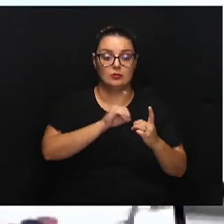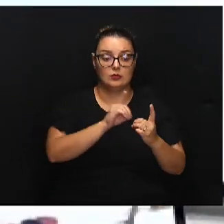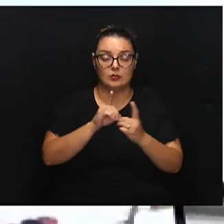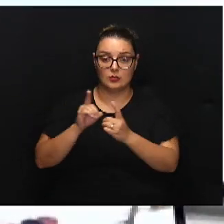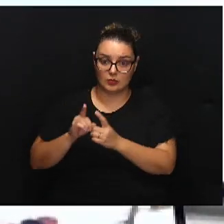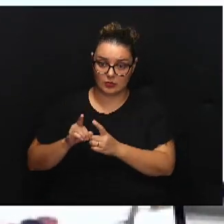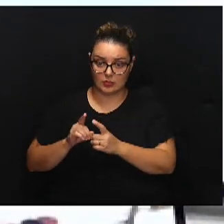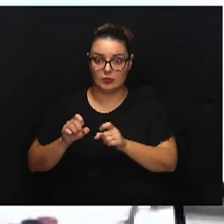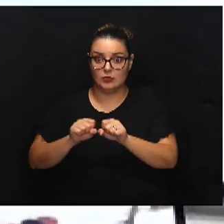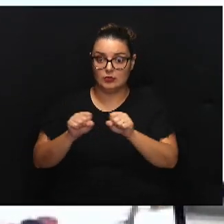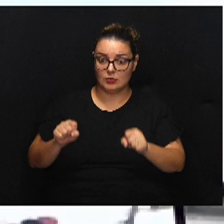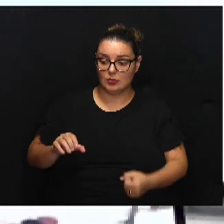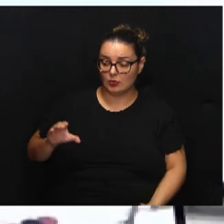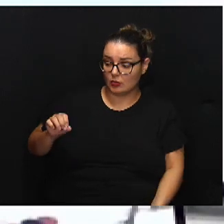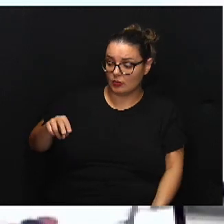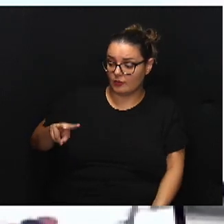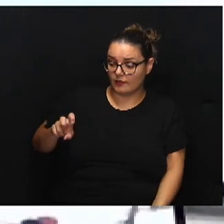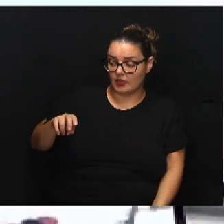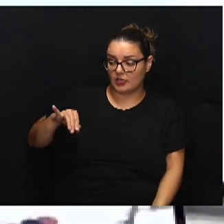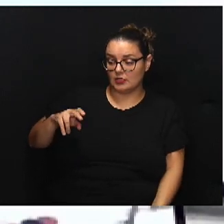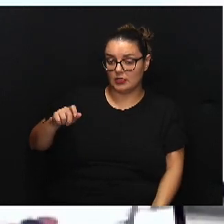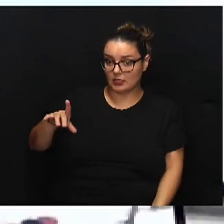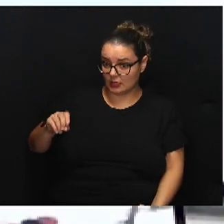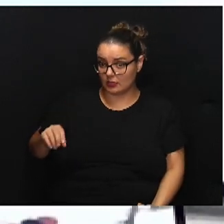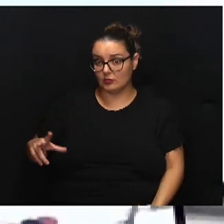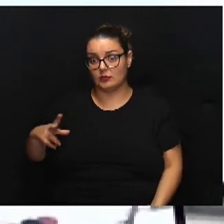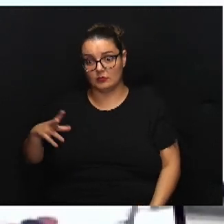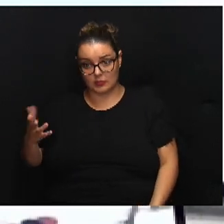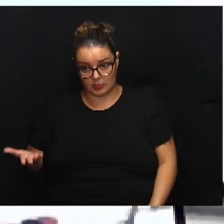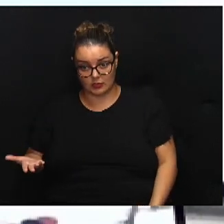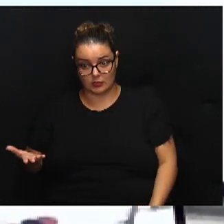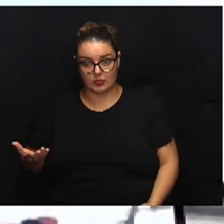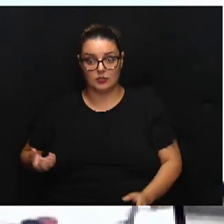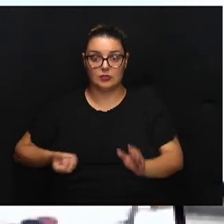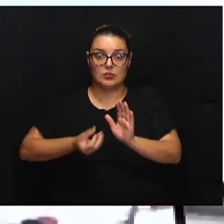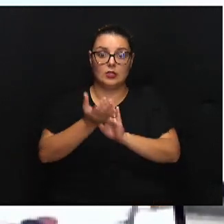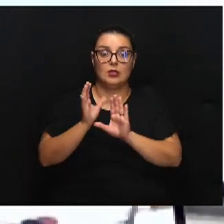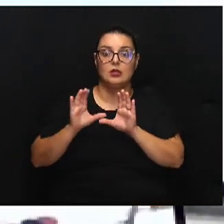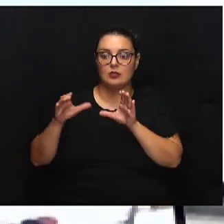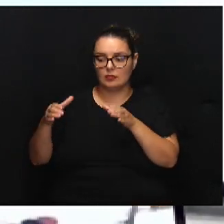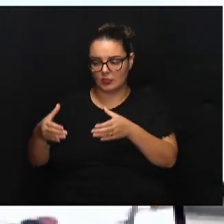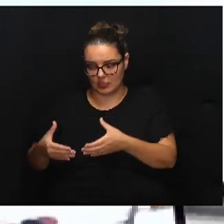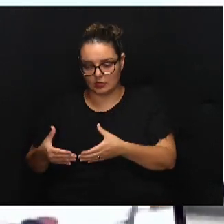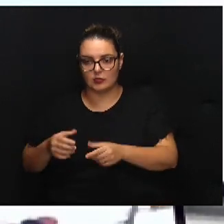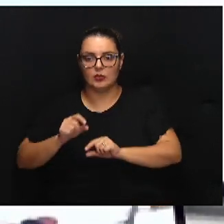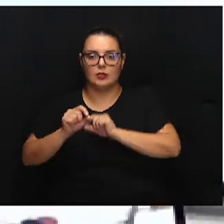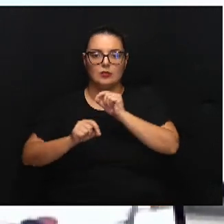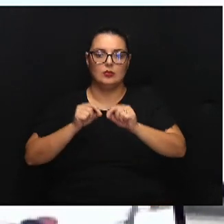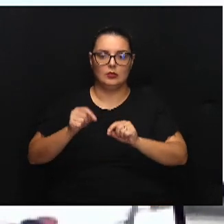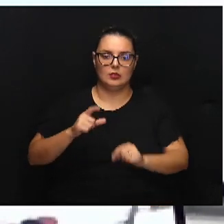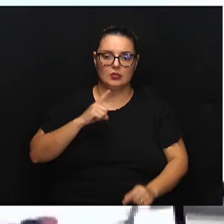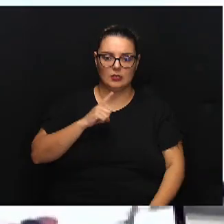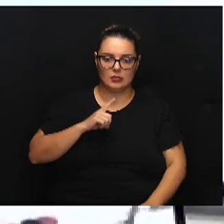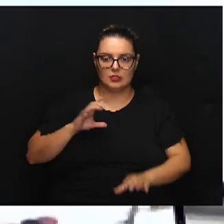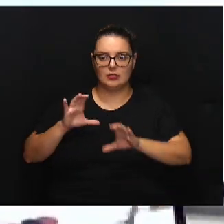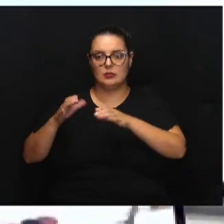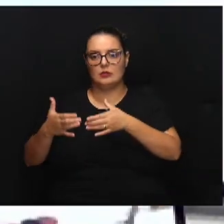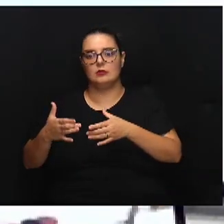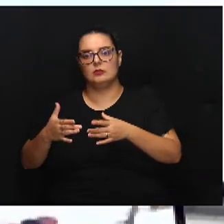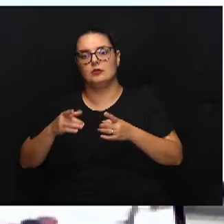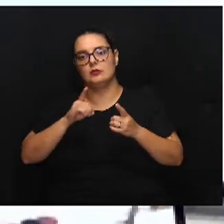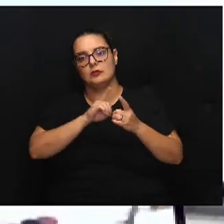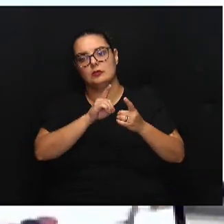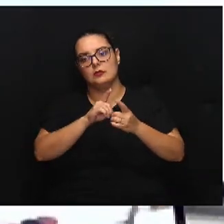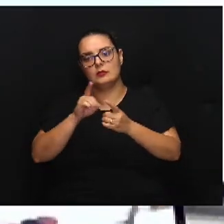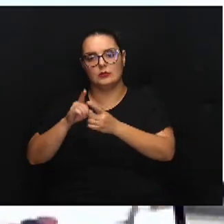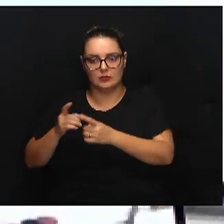sistema conveniado e privado, cada vez mais já se criam equipes em que existe uma equipe de atendimento, e essa